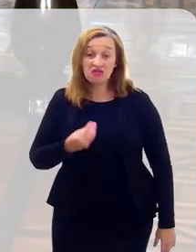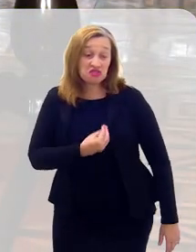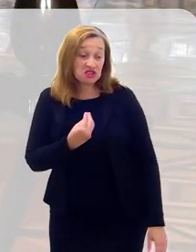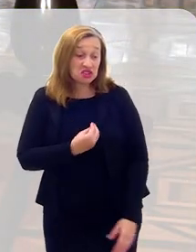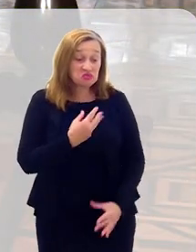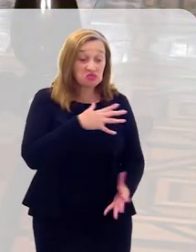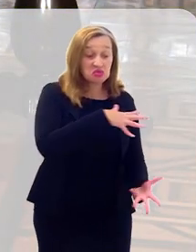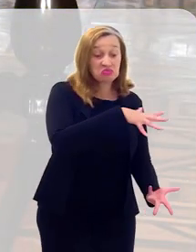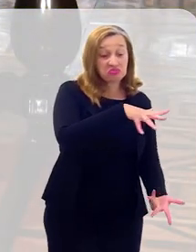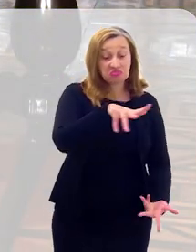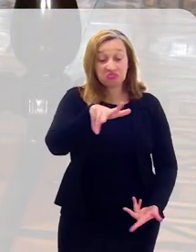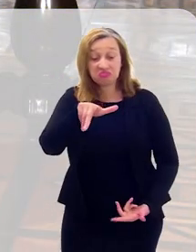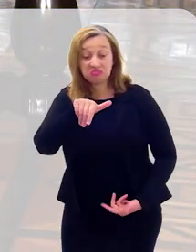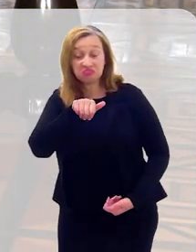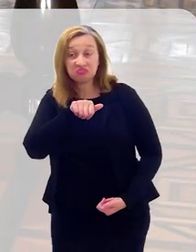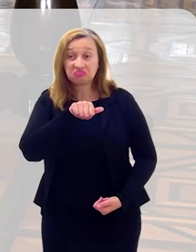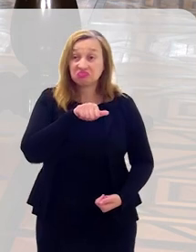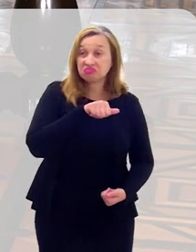andava em trevas,